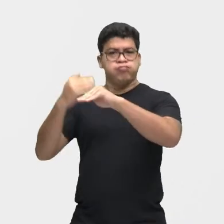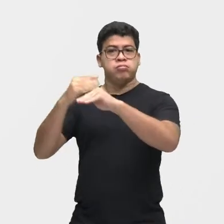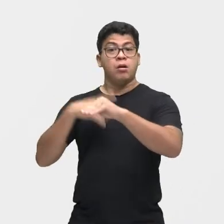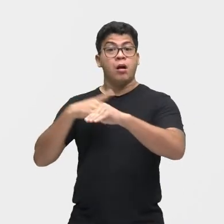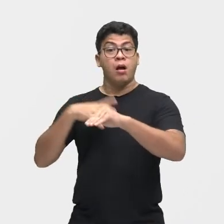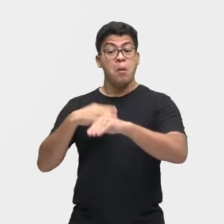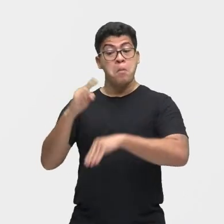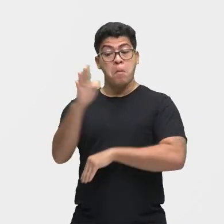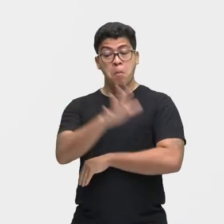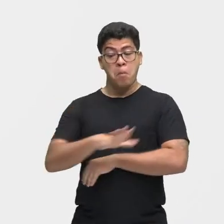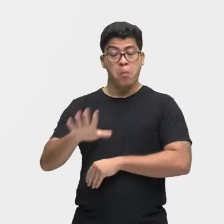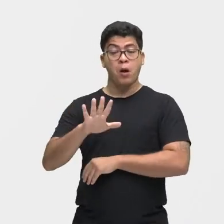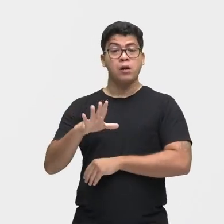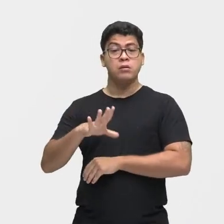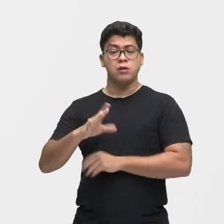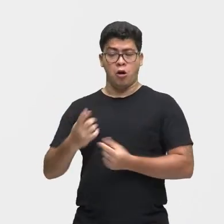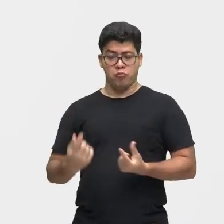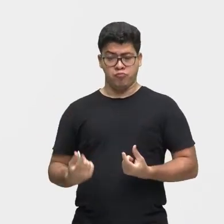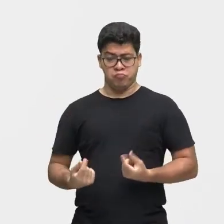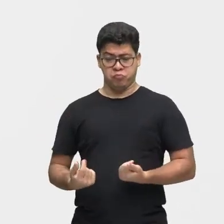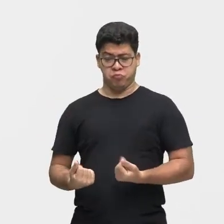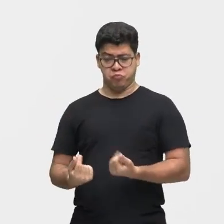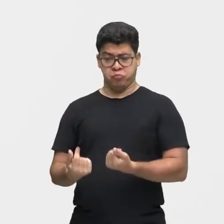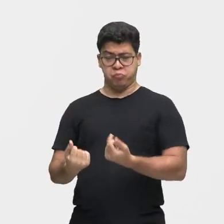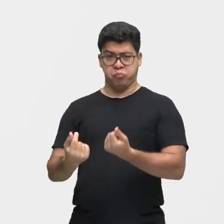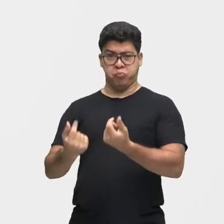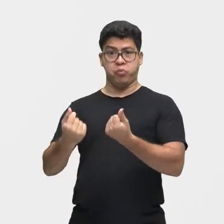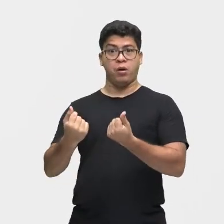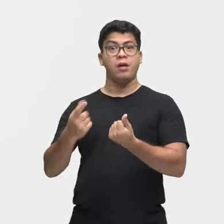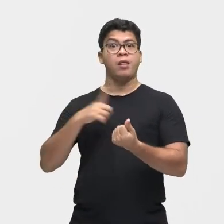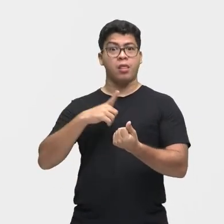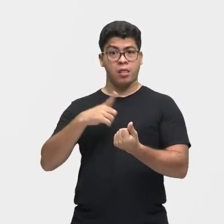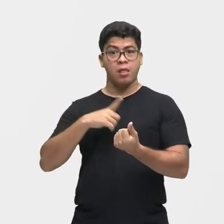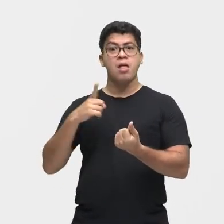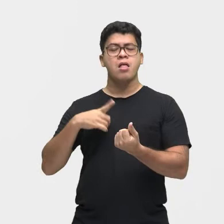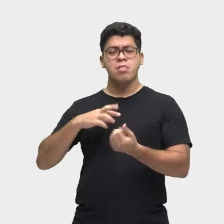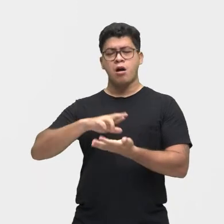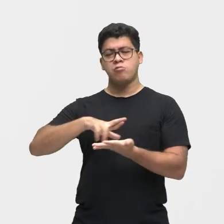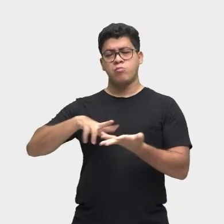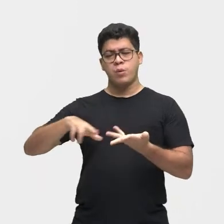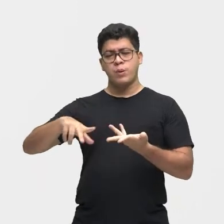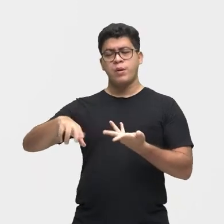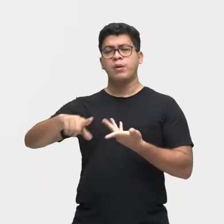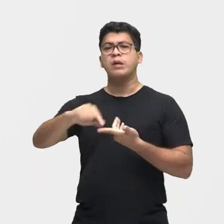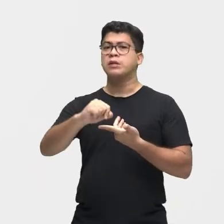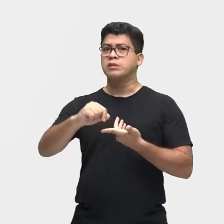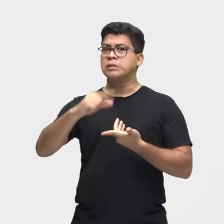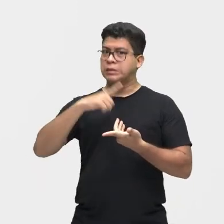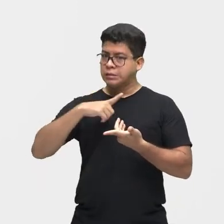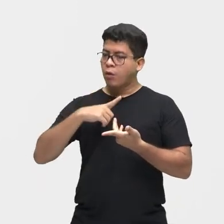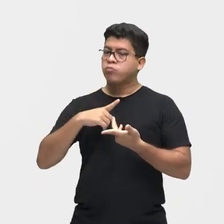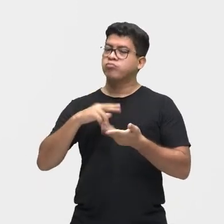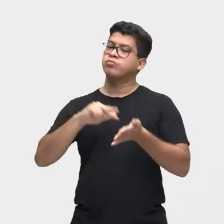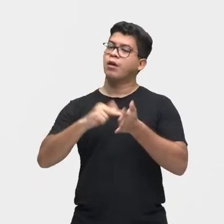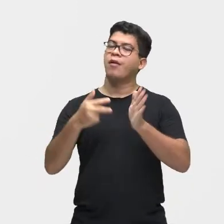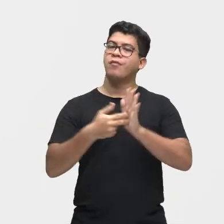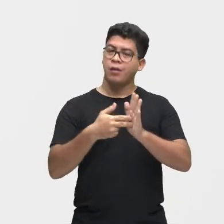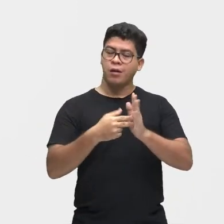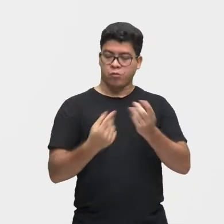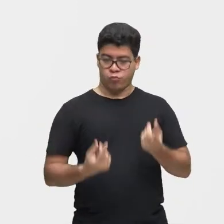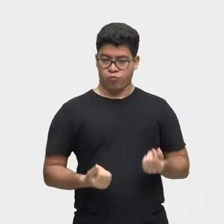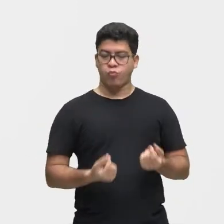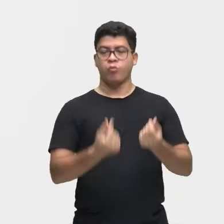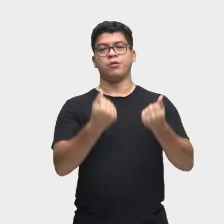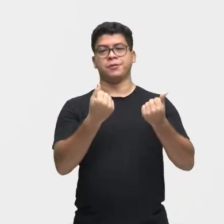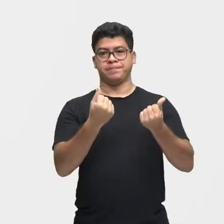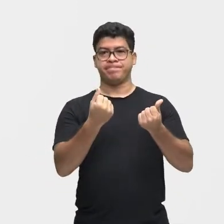nações, ela estava aí, era medida pela quantidade de metais. E havia escassez dos mesmos na região da Europa. Então,